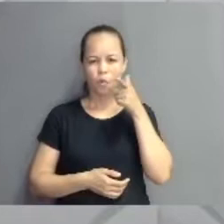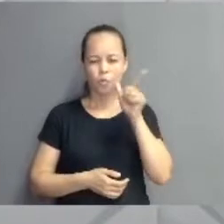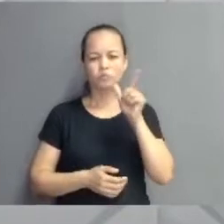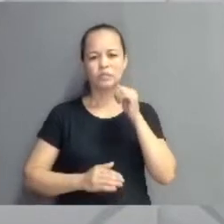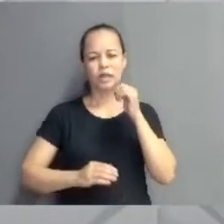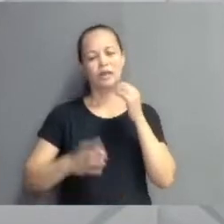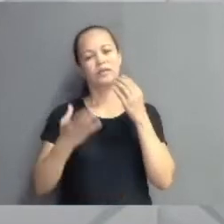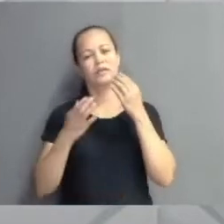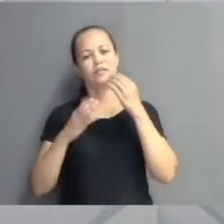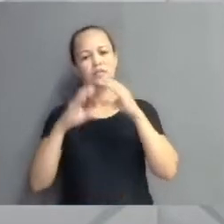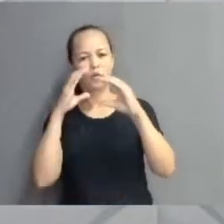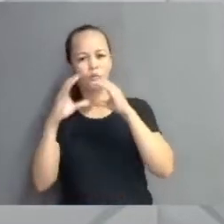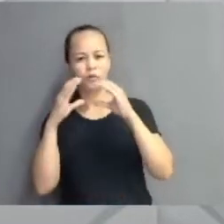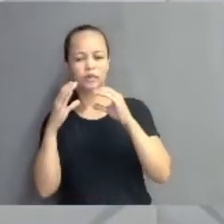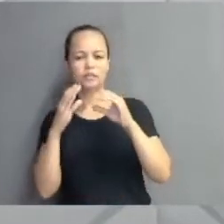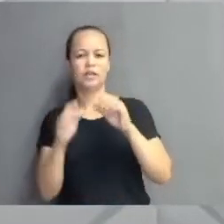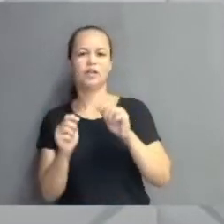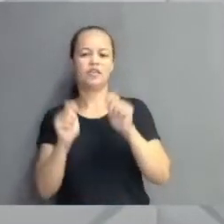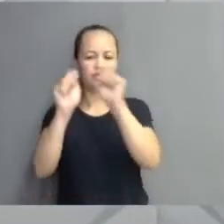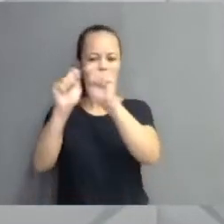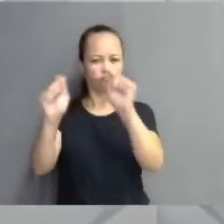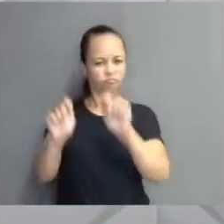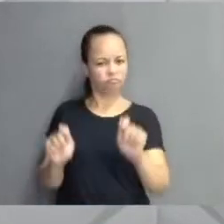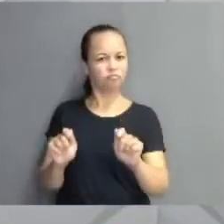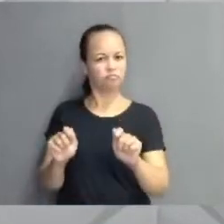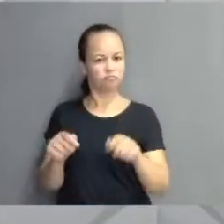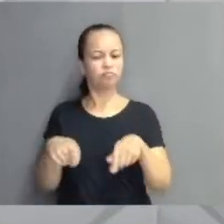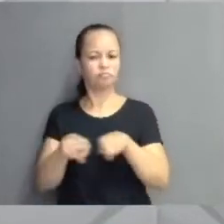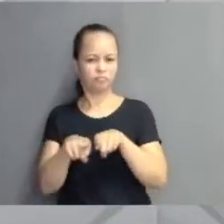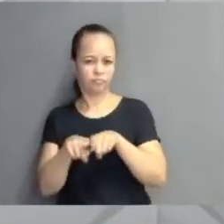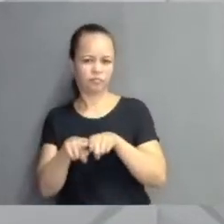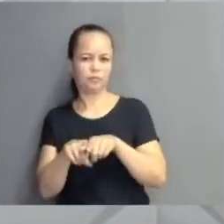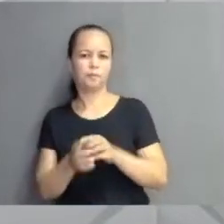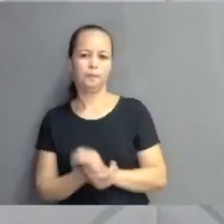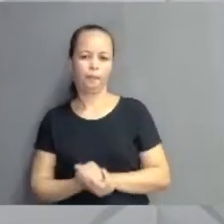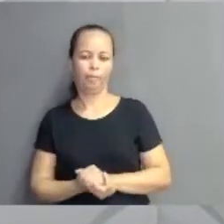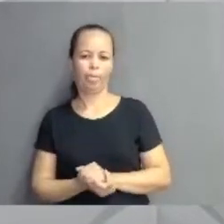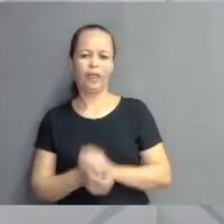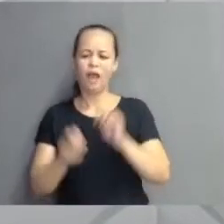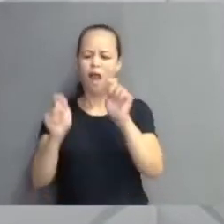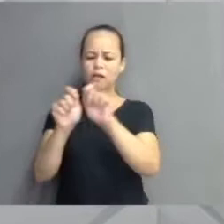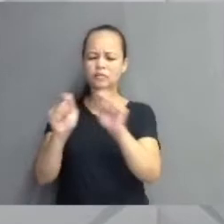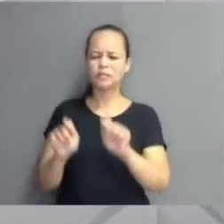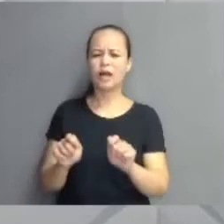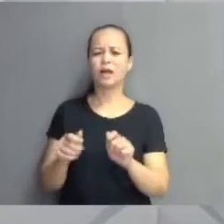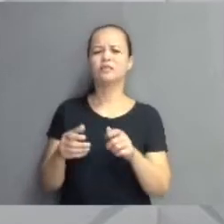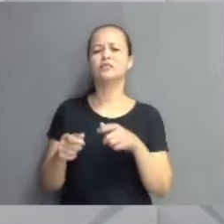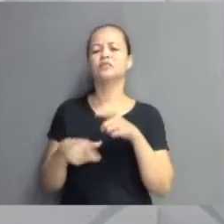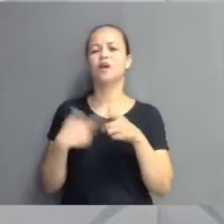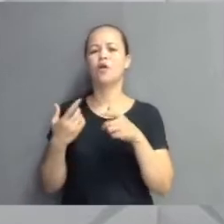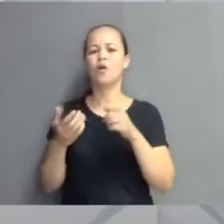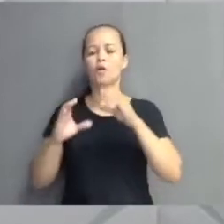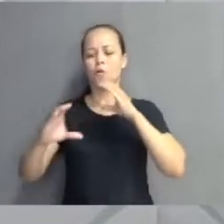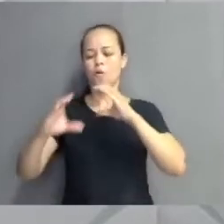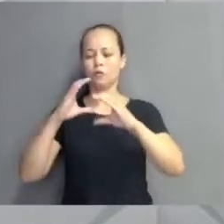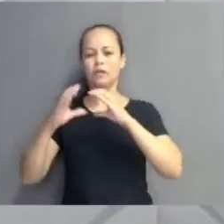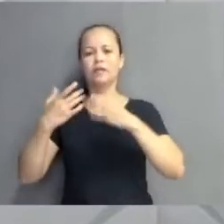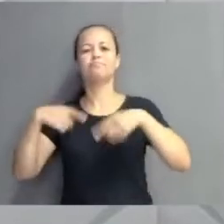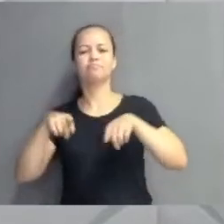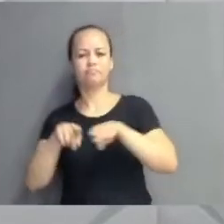através das Artes isso mesmo a em partes são uma forma de nos comunicarmos